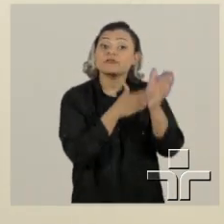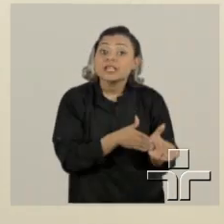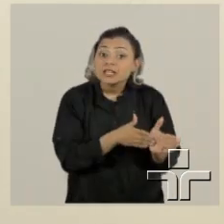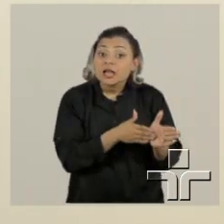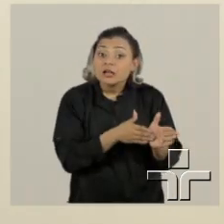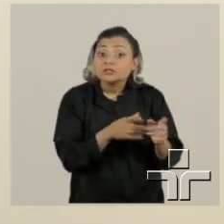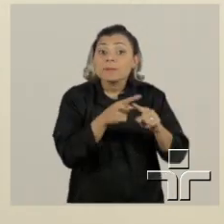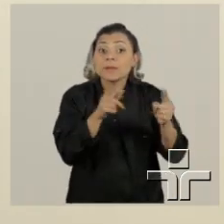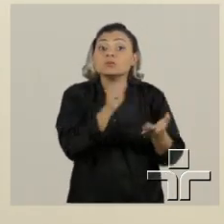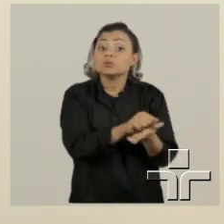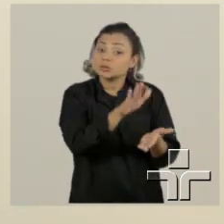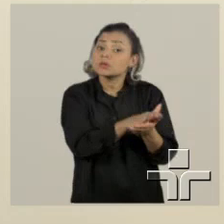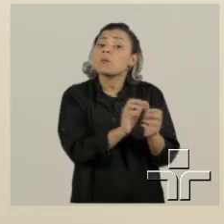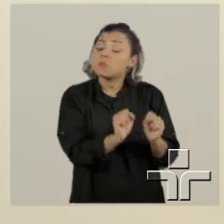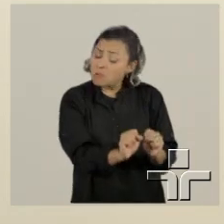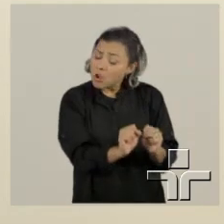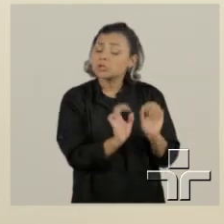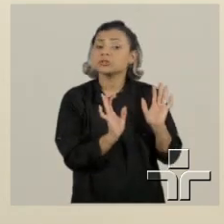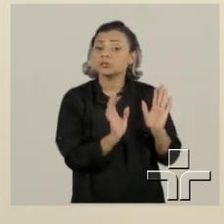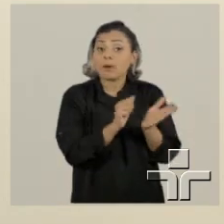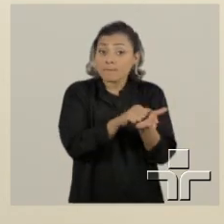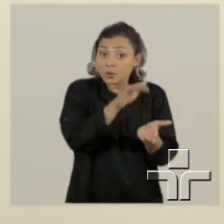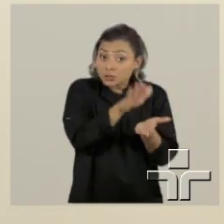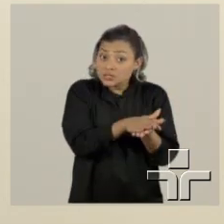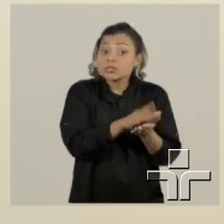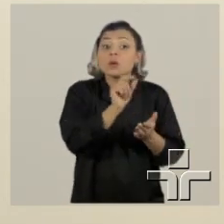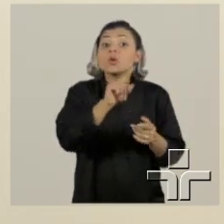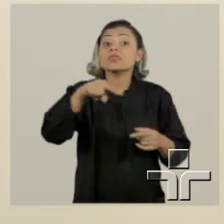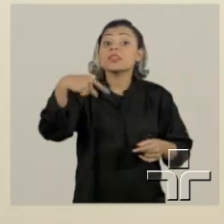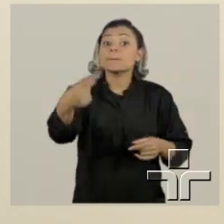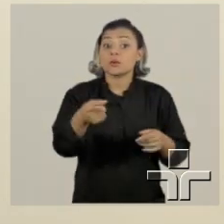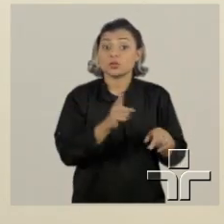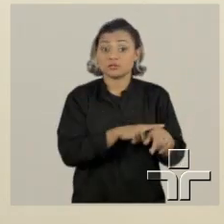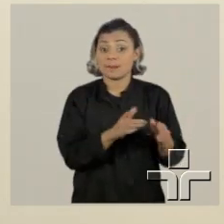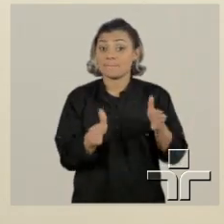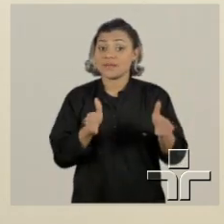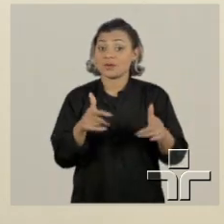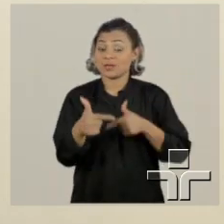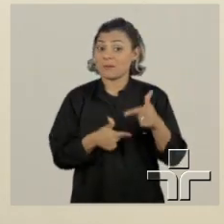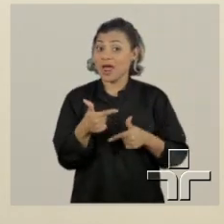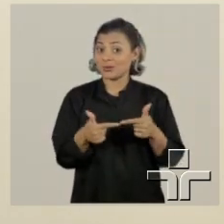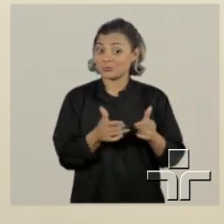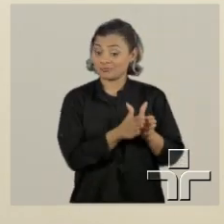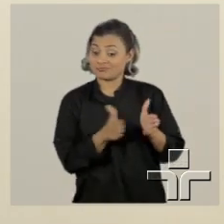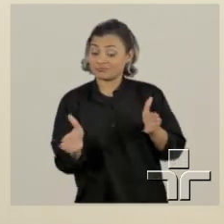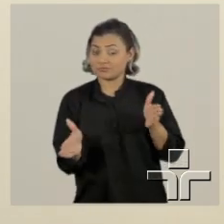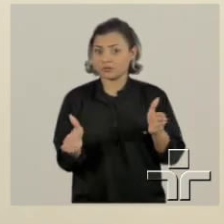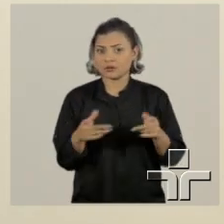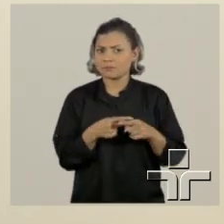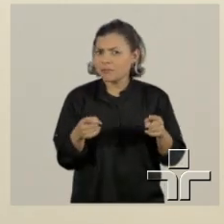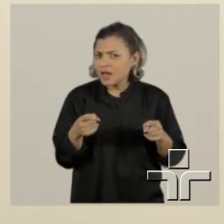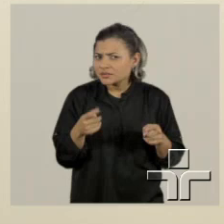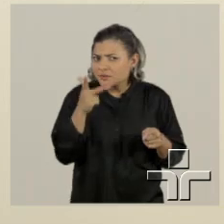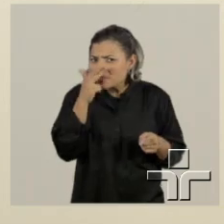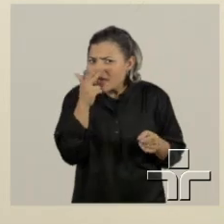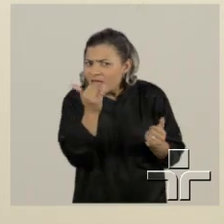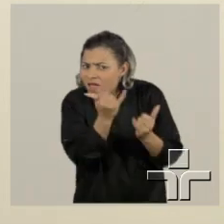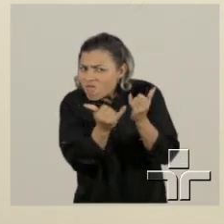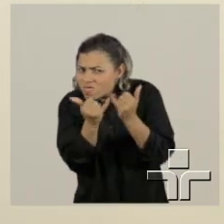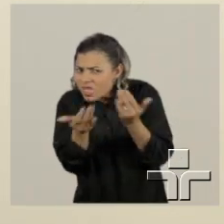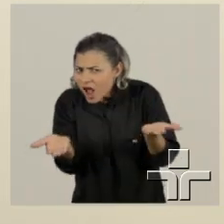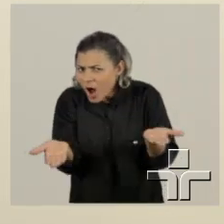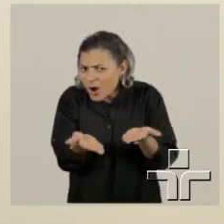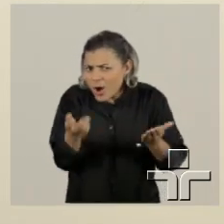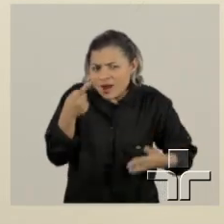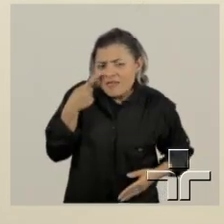com punições, sempre punições depois do devido processo legal, coisa que a gente não está vendo muito nesses exemplos